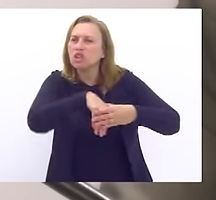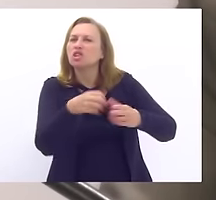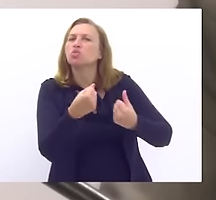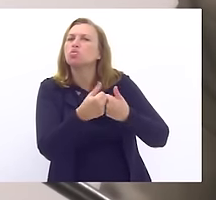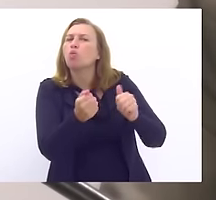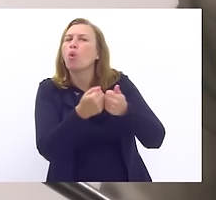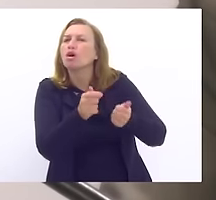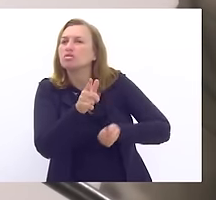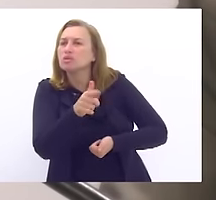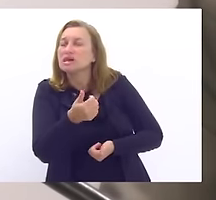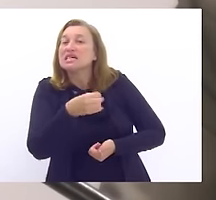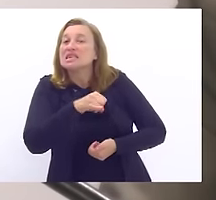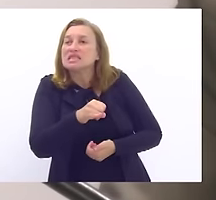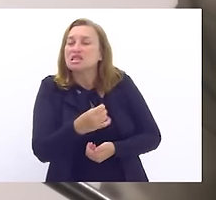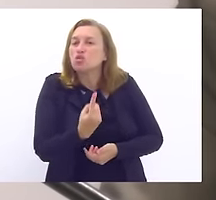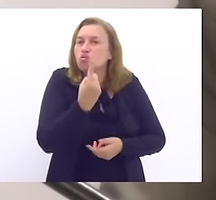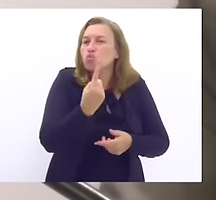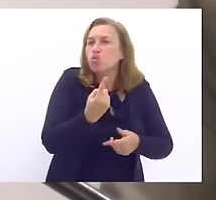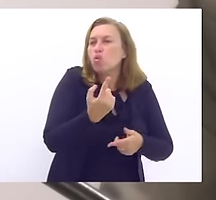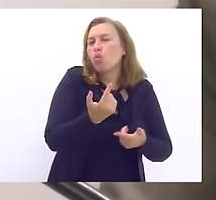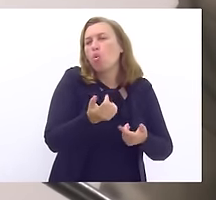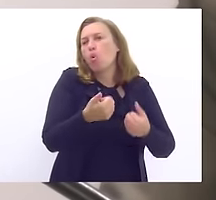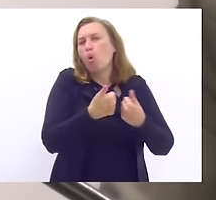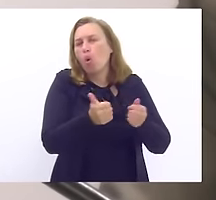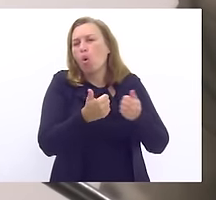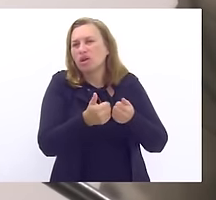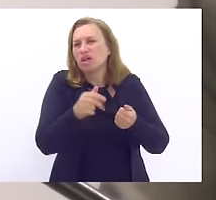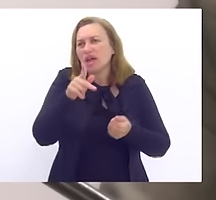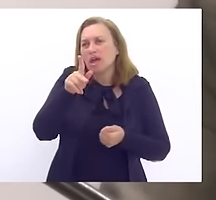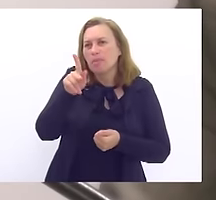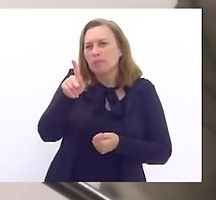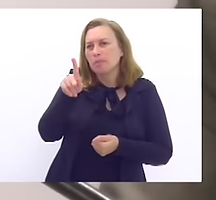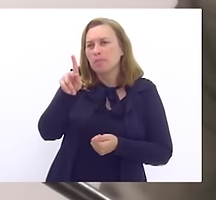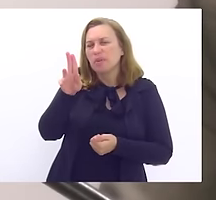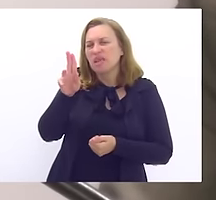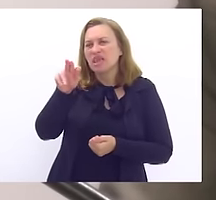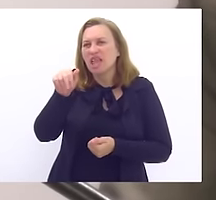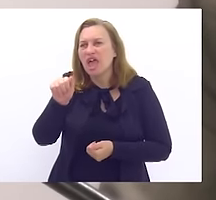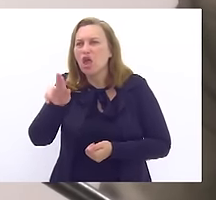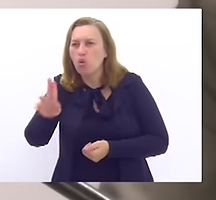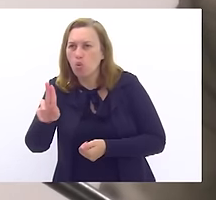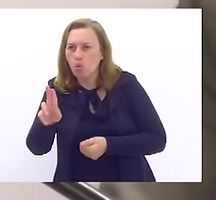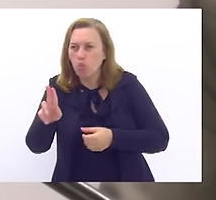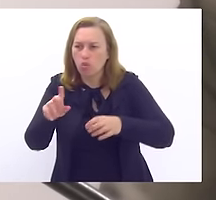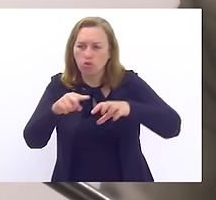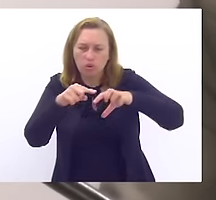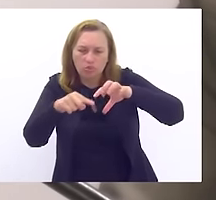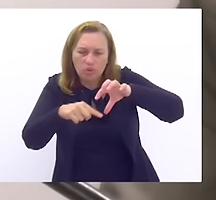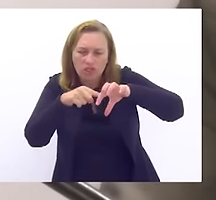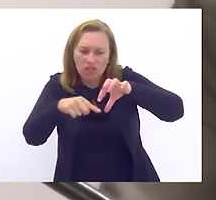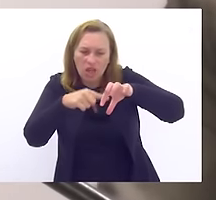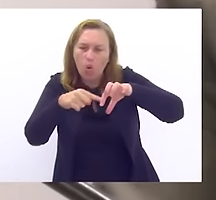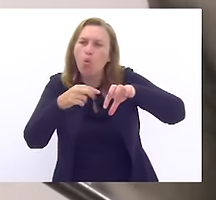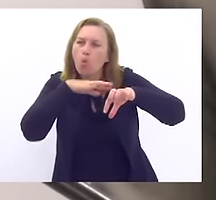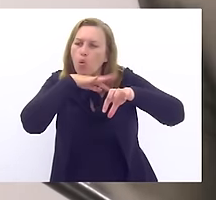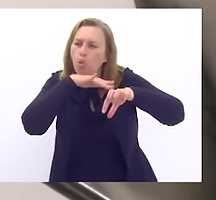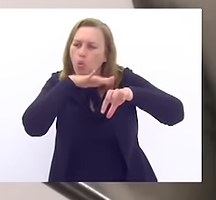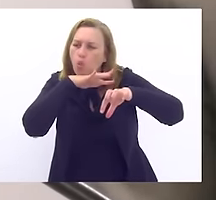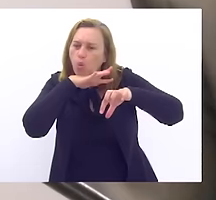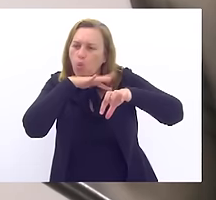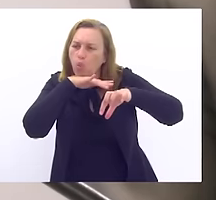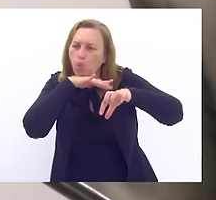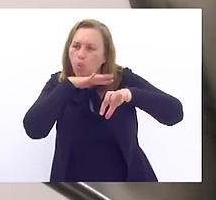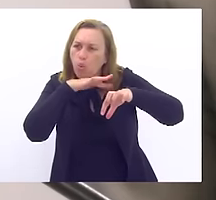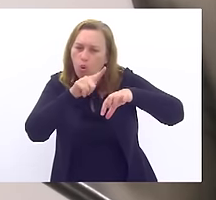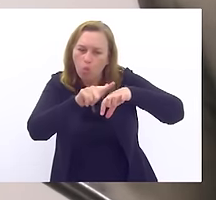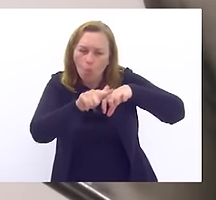de repente por um ônibus da pneu careca que não conseguir não conseguimos aprender os carros com pneu não só tem um pneu careca